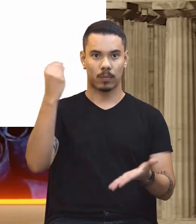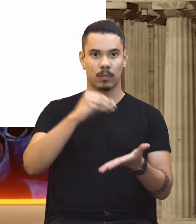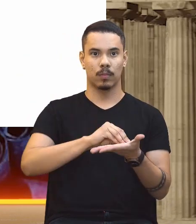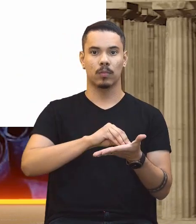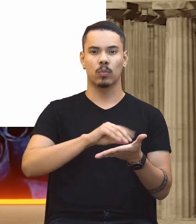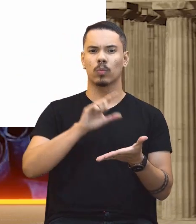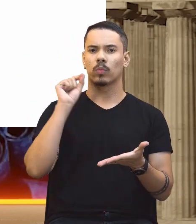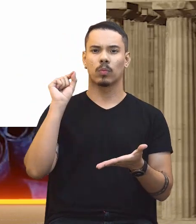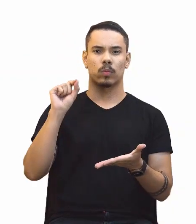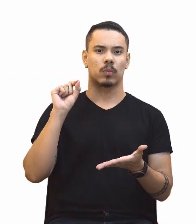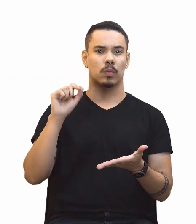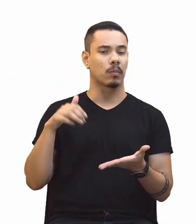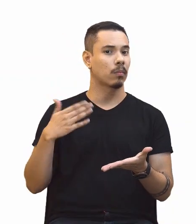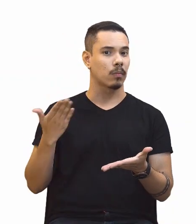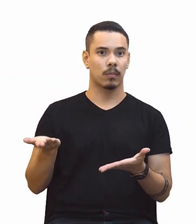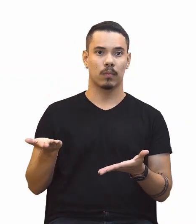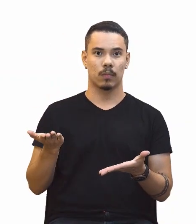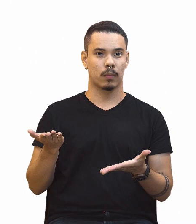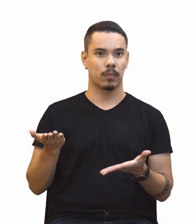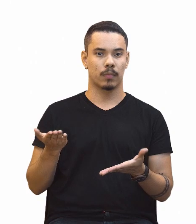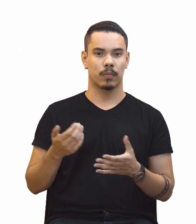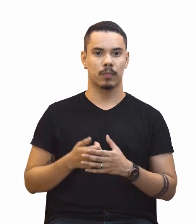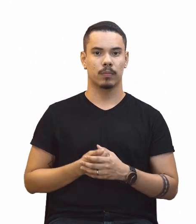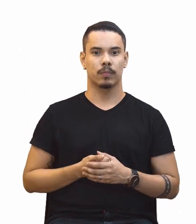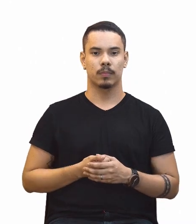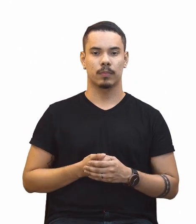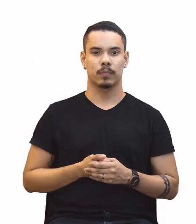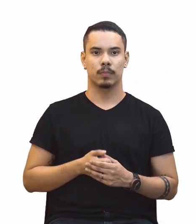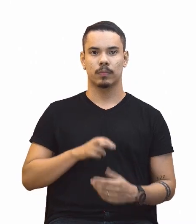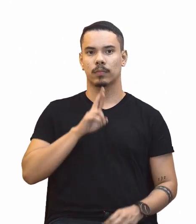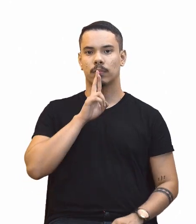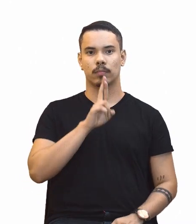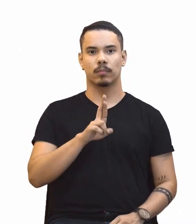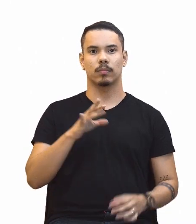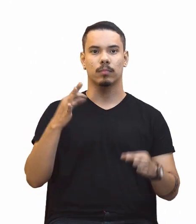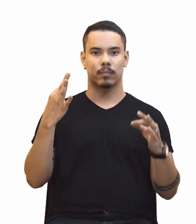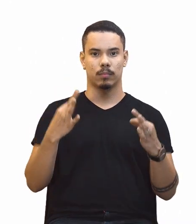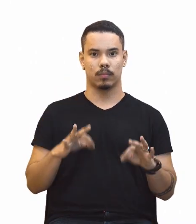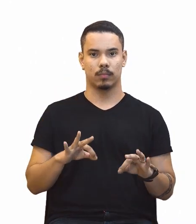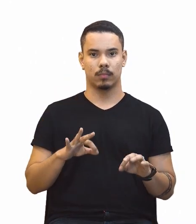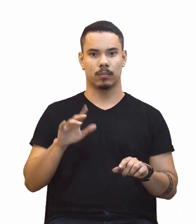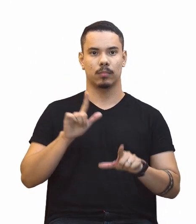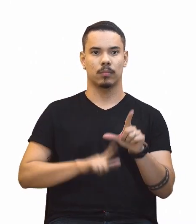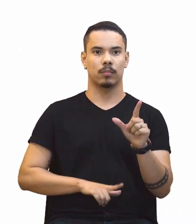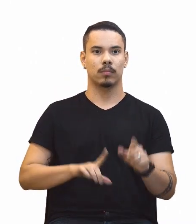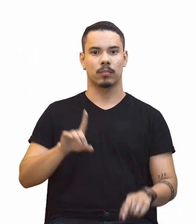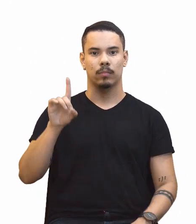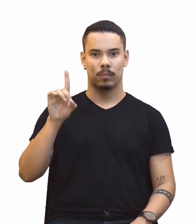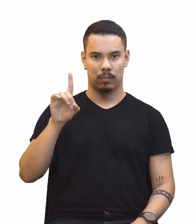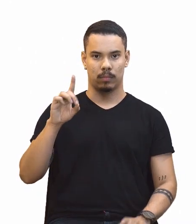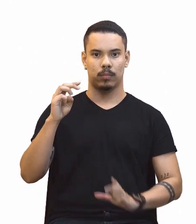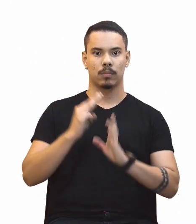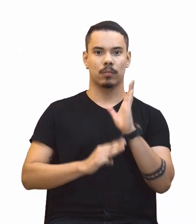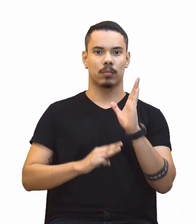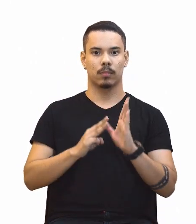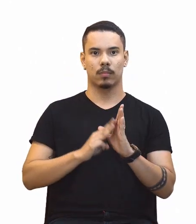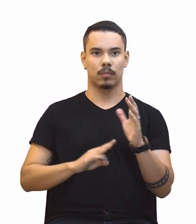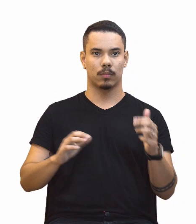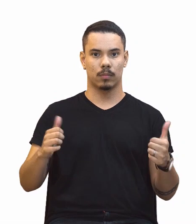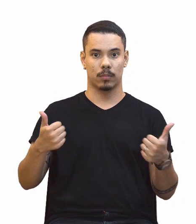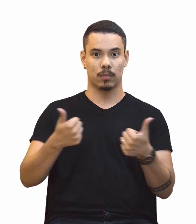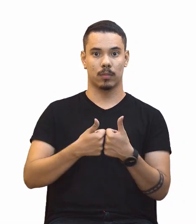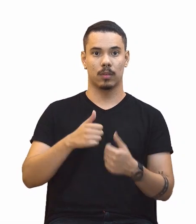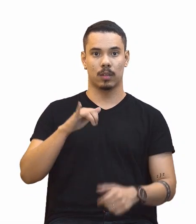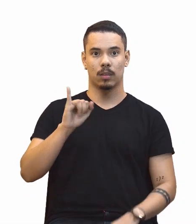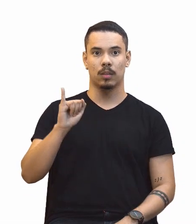Vamos ver então qual é? Resposta correta: método indutivo, a